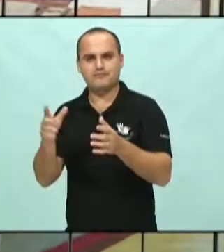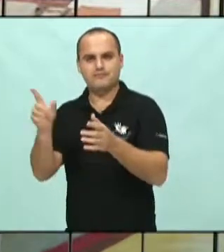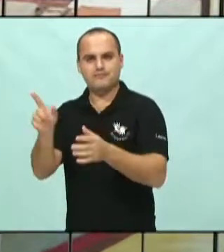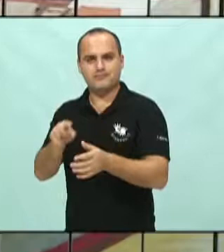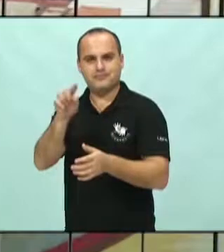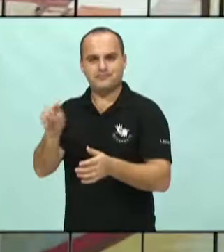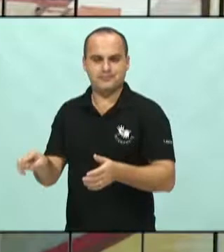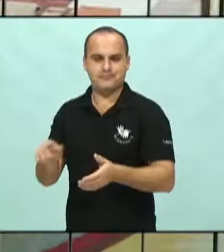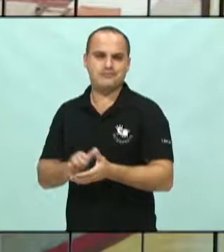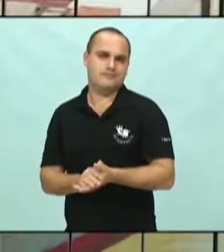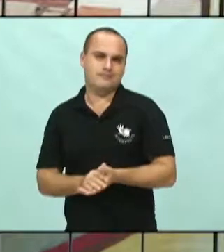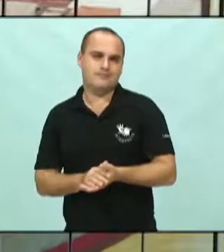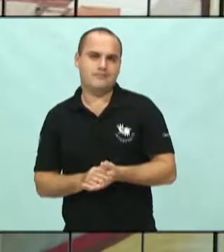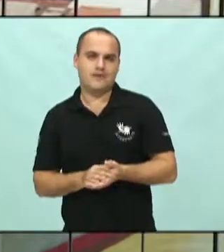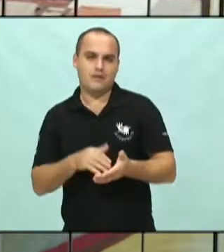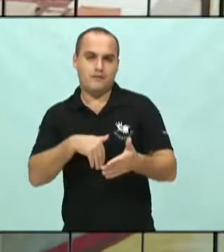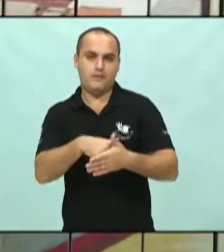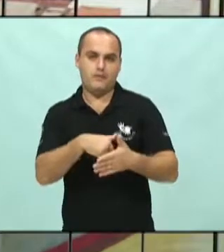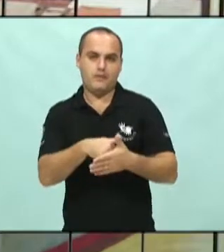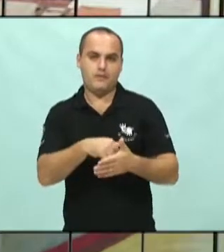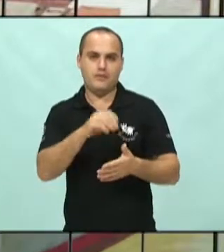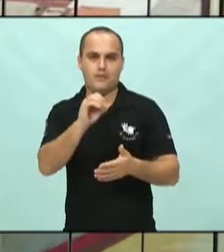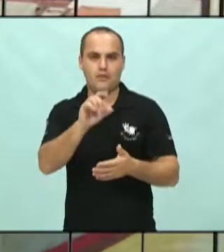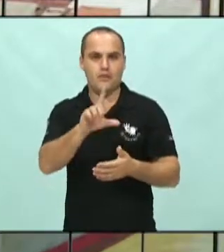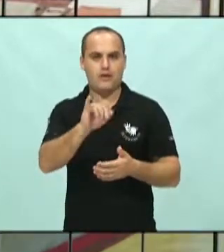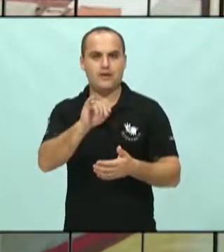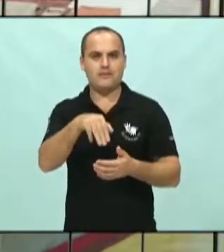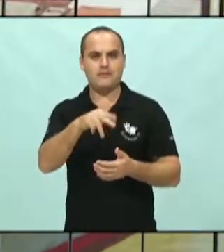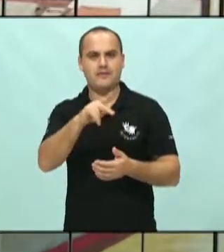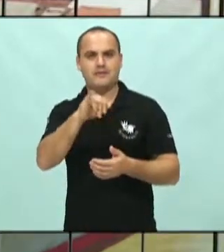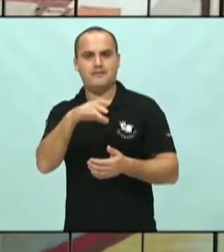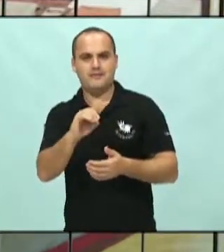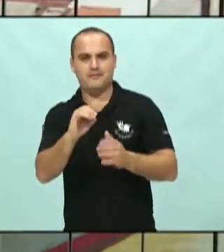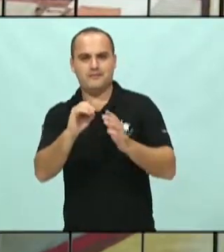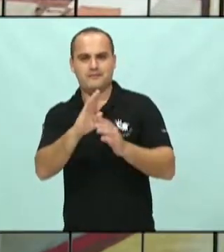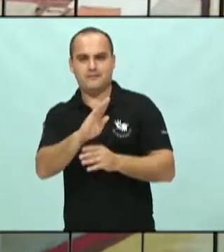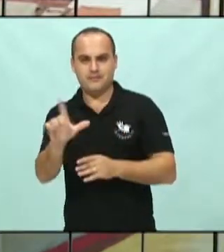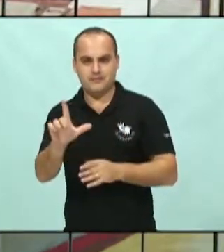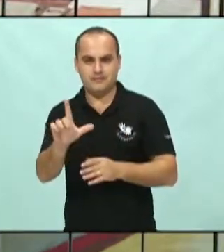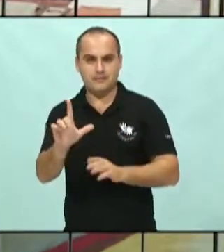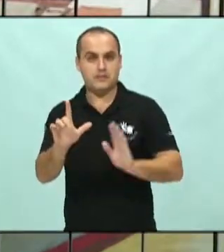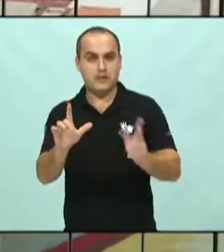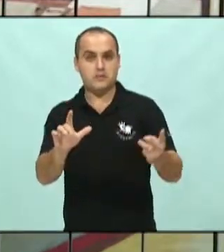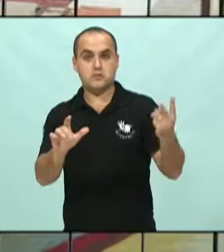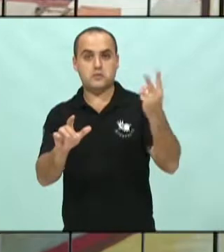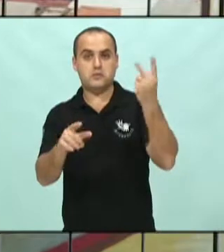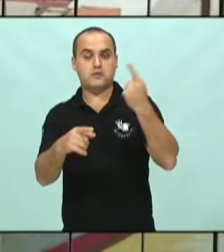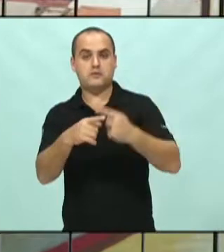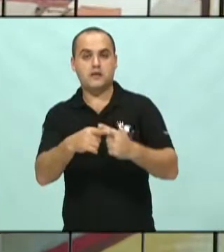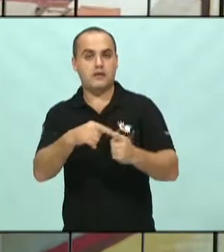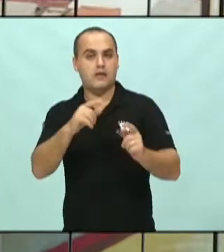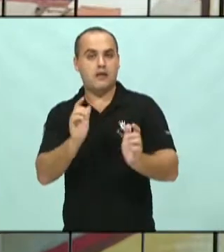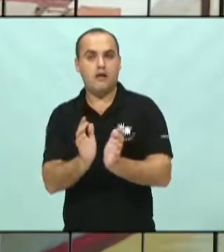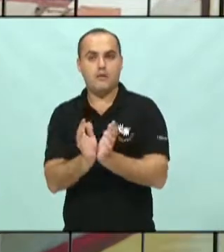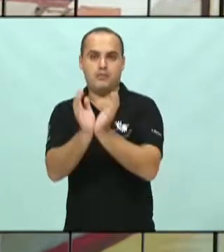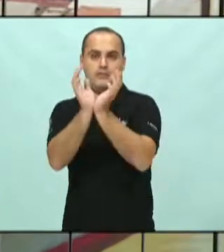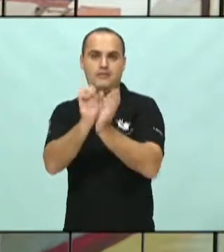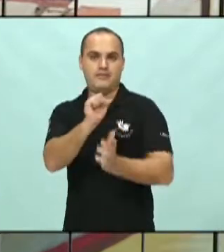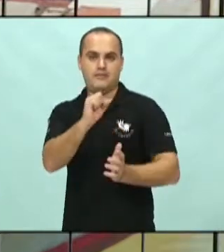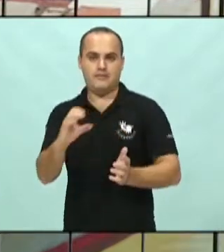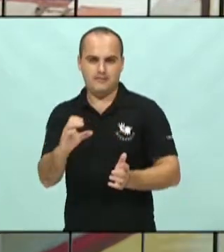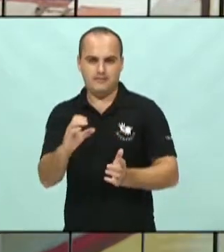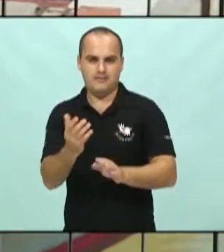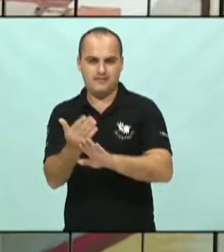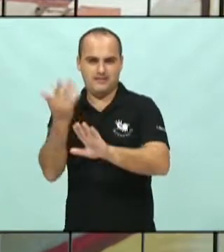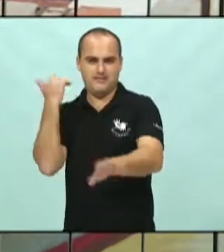como futebol profissional, o caso do Olímpico de Blumenau, né? Tinha sido bicampeão catarinense também, naquela época, assim